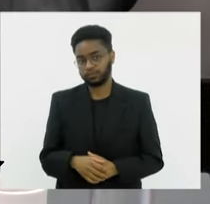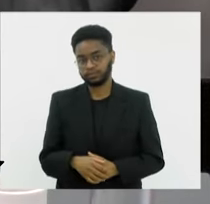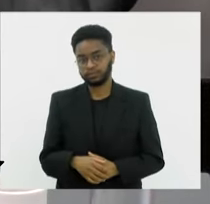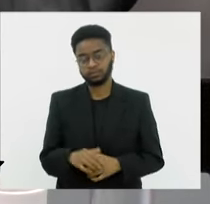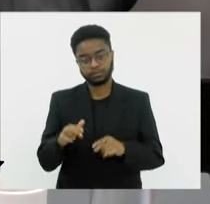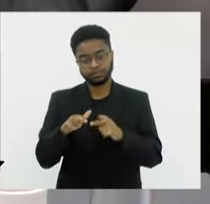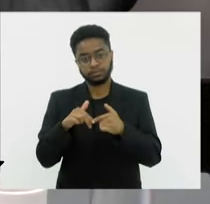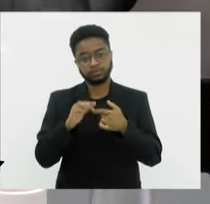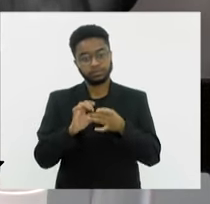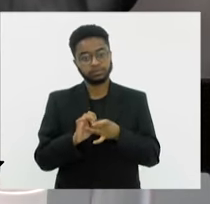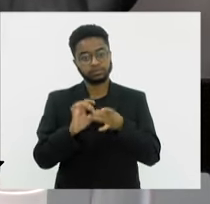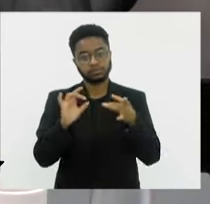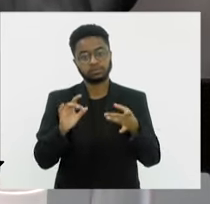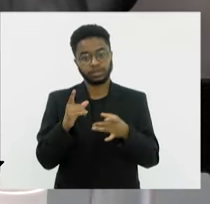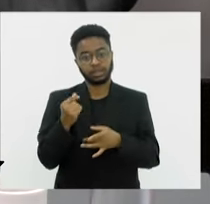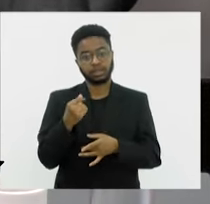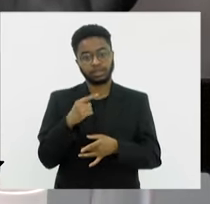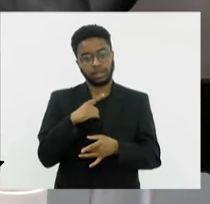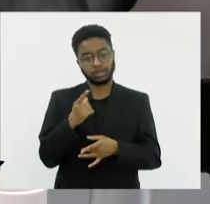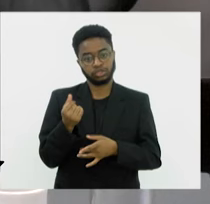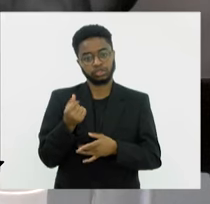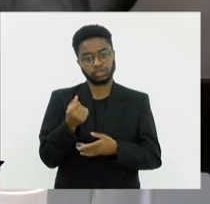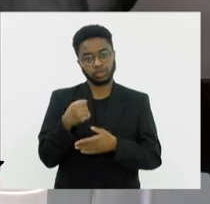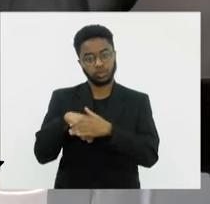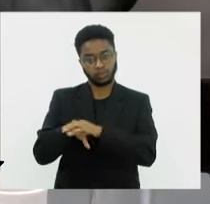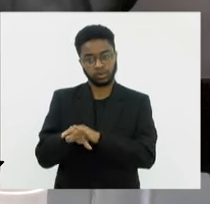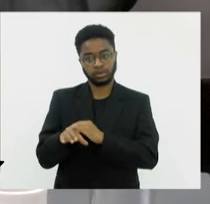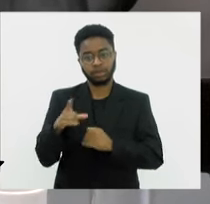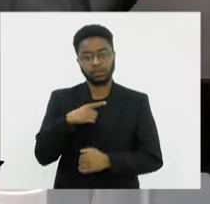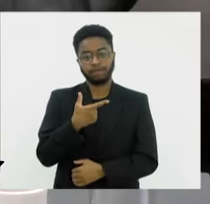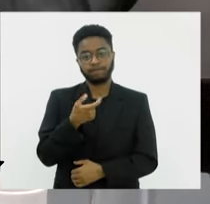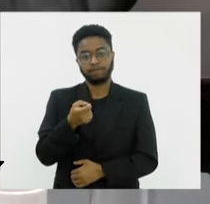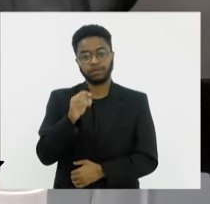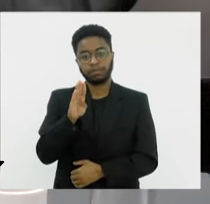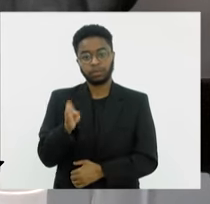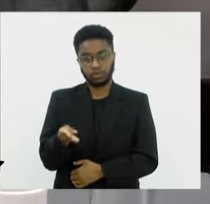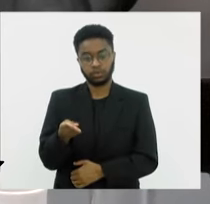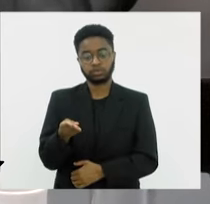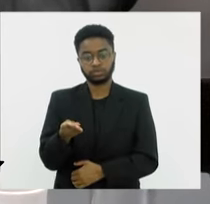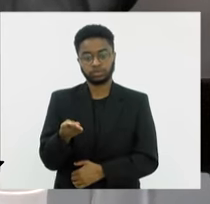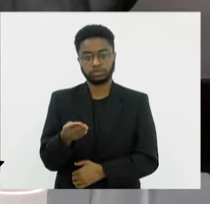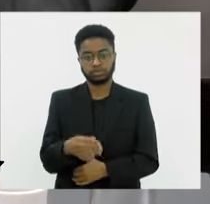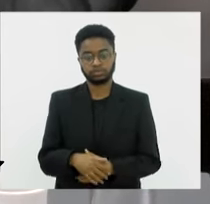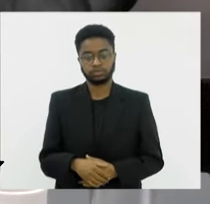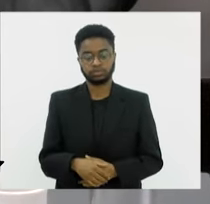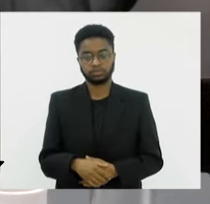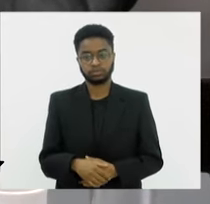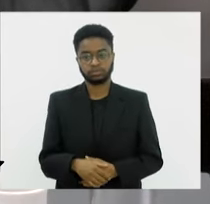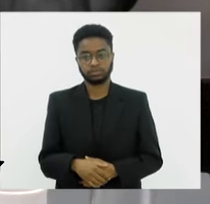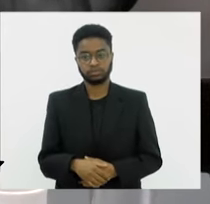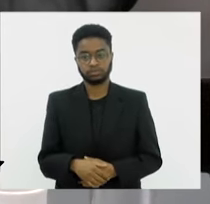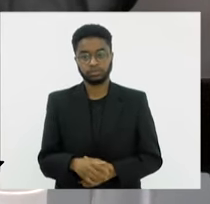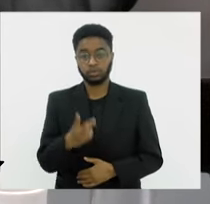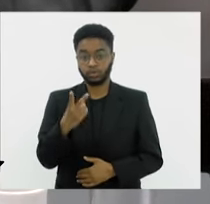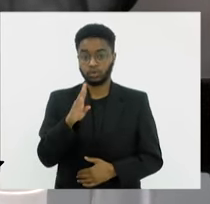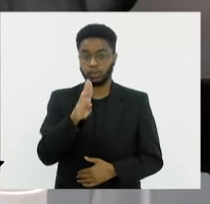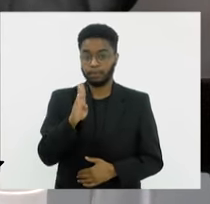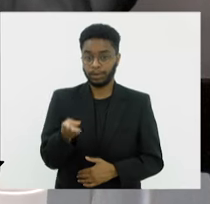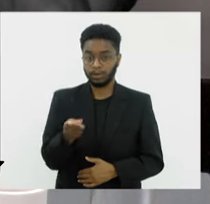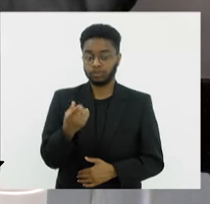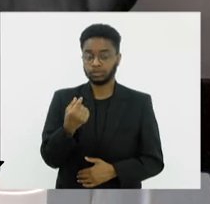sua disponibilidade de caixa. 20 bilhões de disponibilidade de caixa, 2 bilhões de